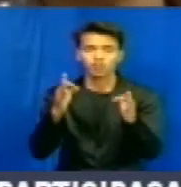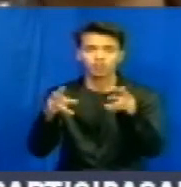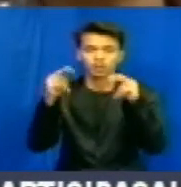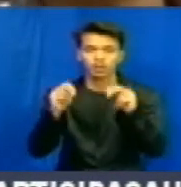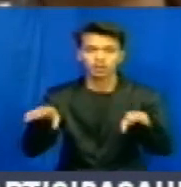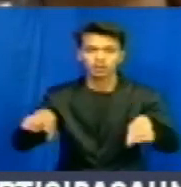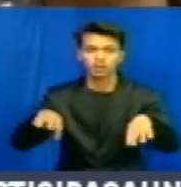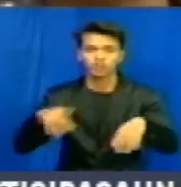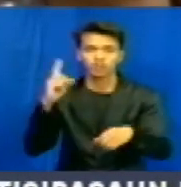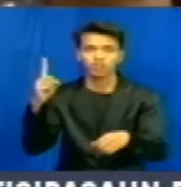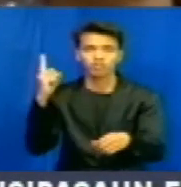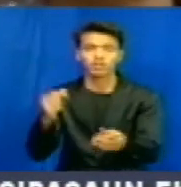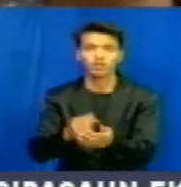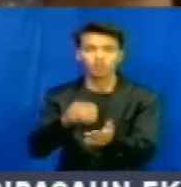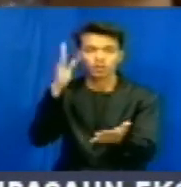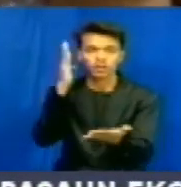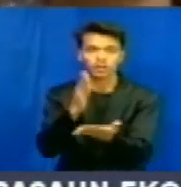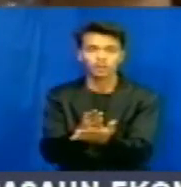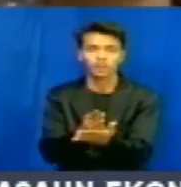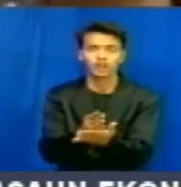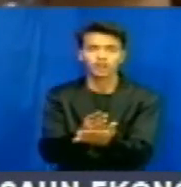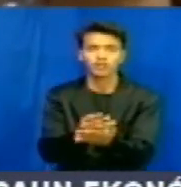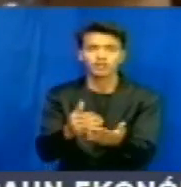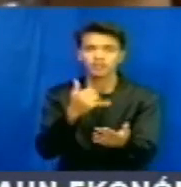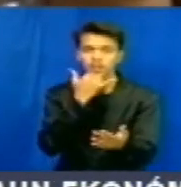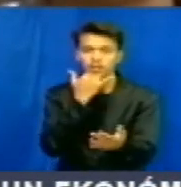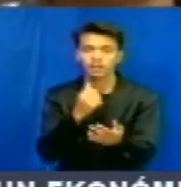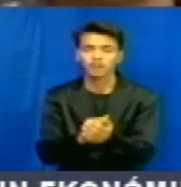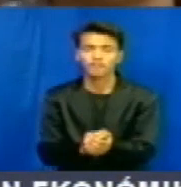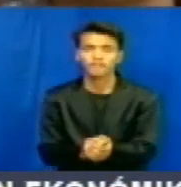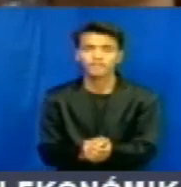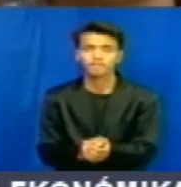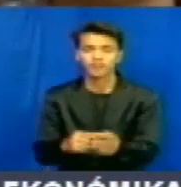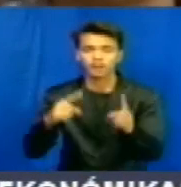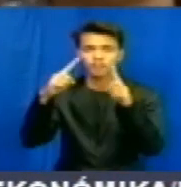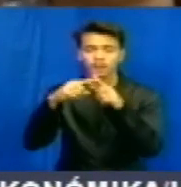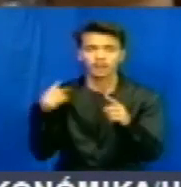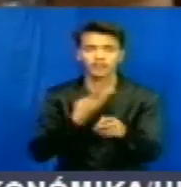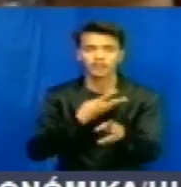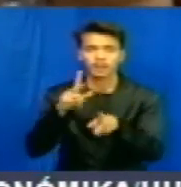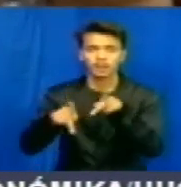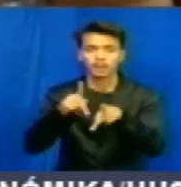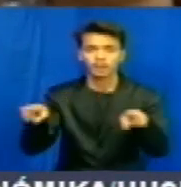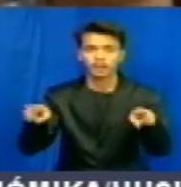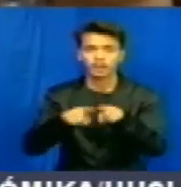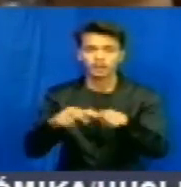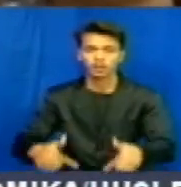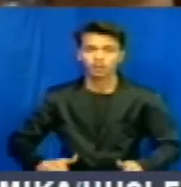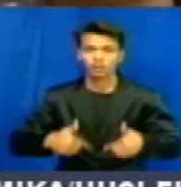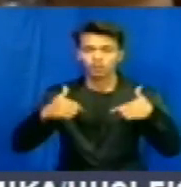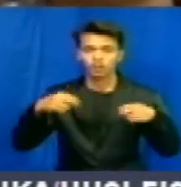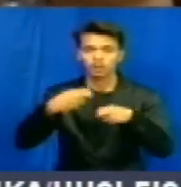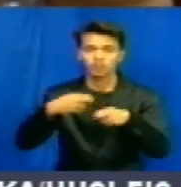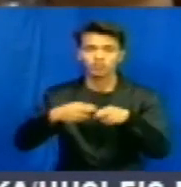servir na fatin, por combate, boa atira, valor e consequência da dia, vai ter povo, nessa mori sussar,